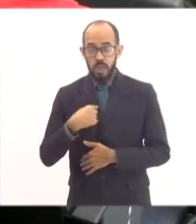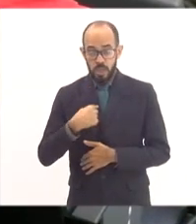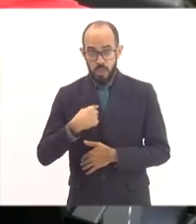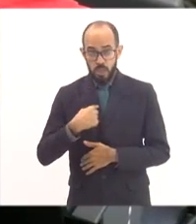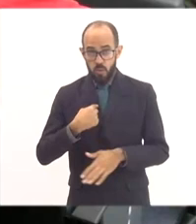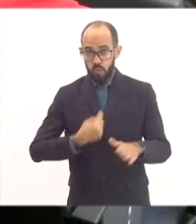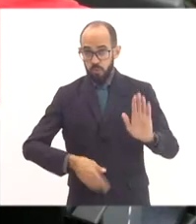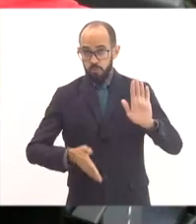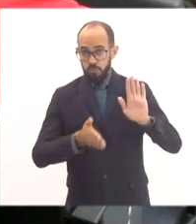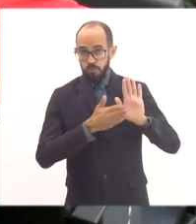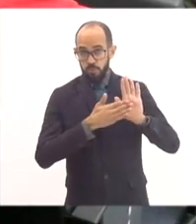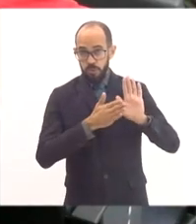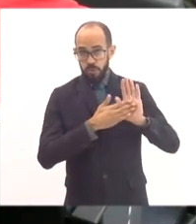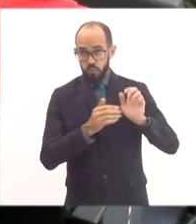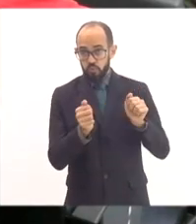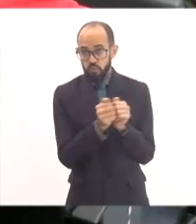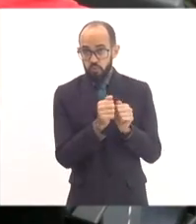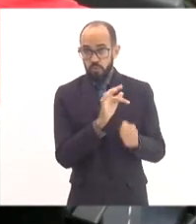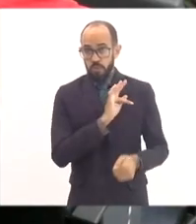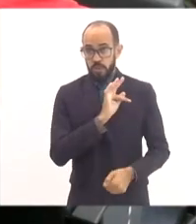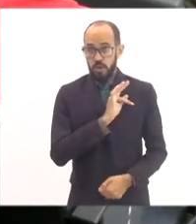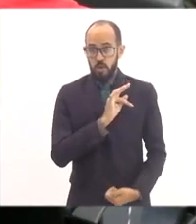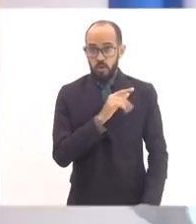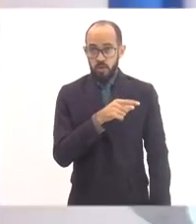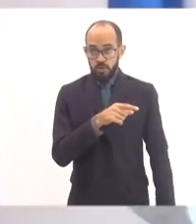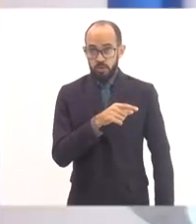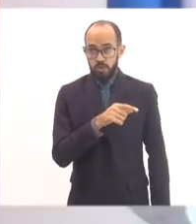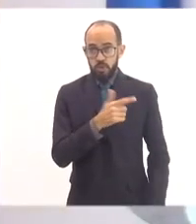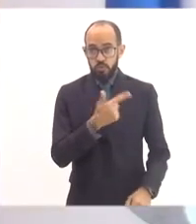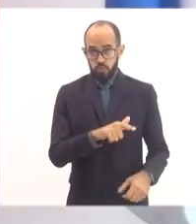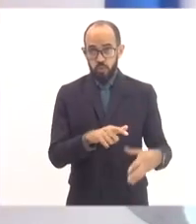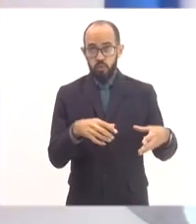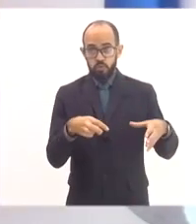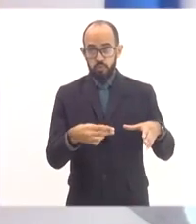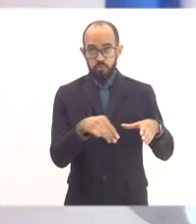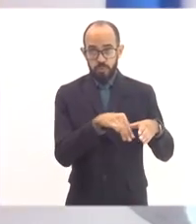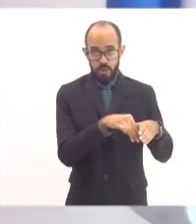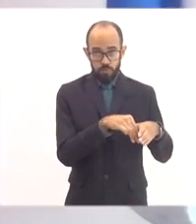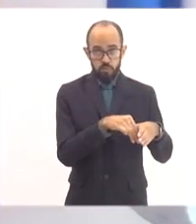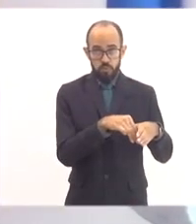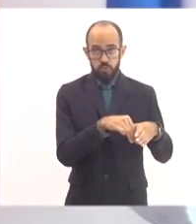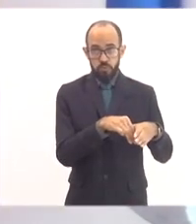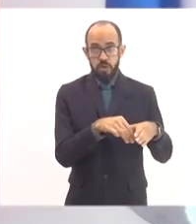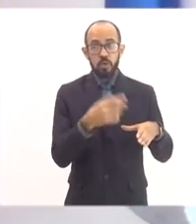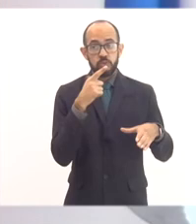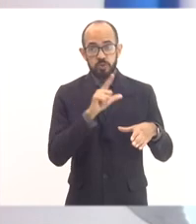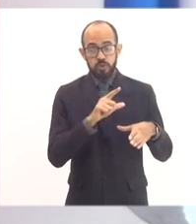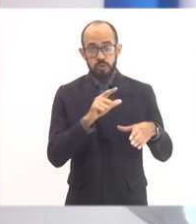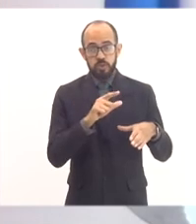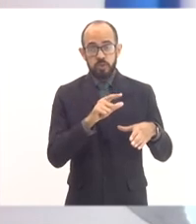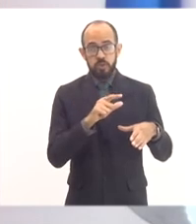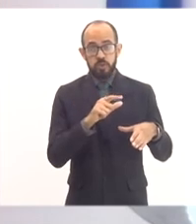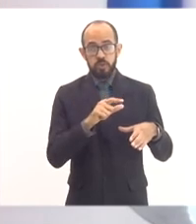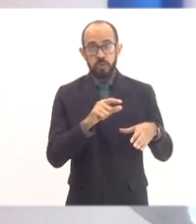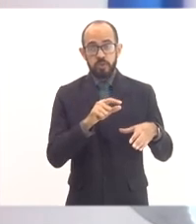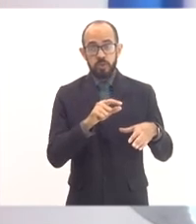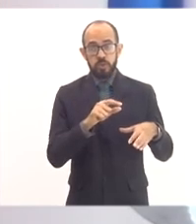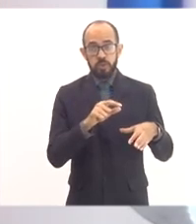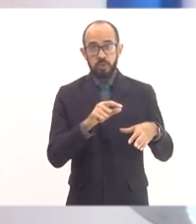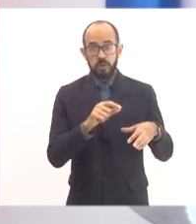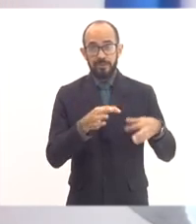vou diligenciar junto com a deputada Marta Rocha, com os demais membros da comissão, para ter validade jurídica, uma